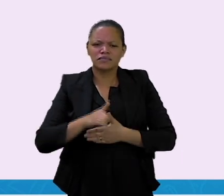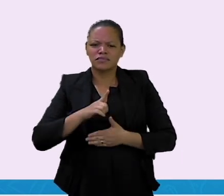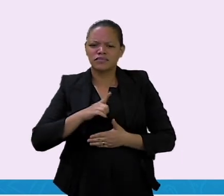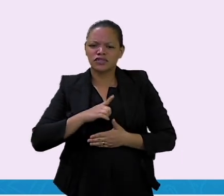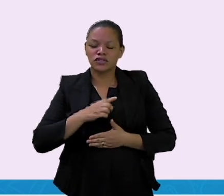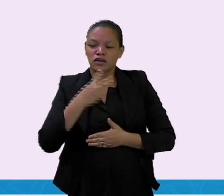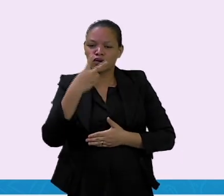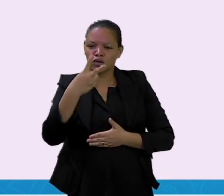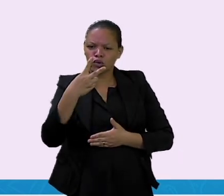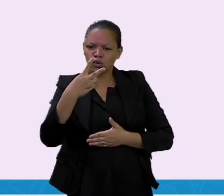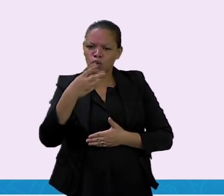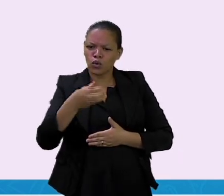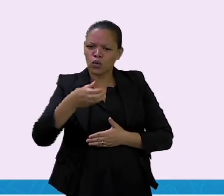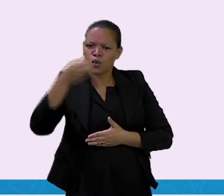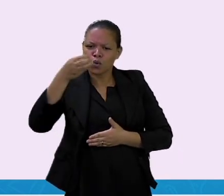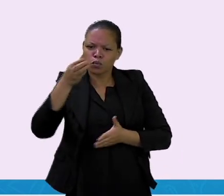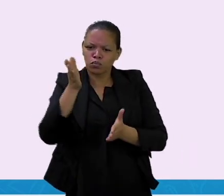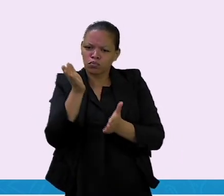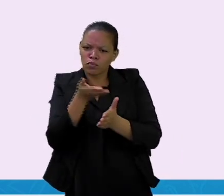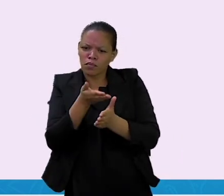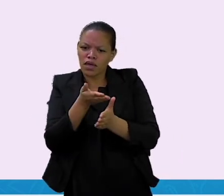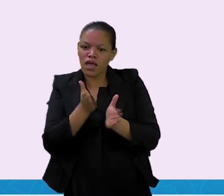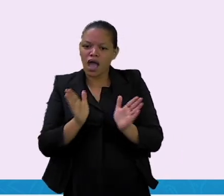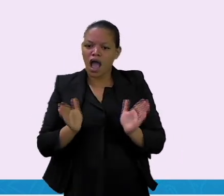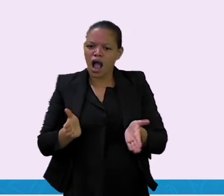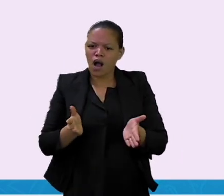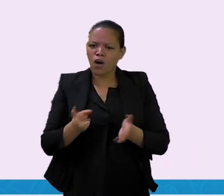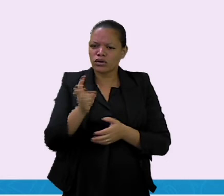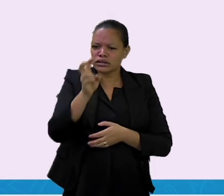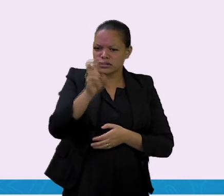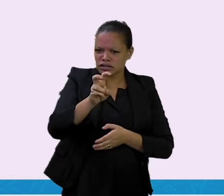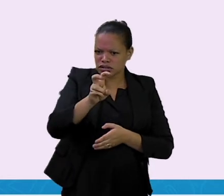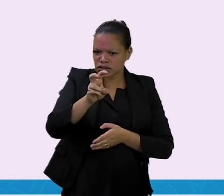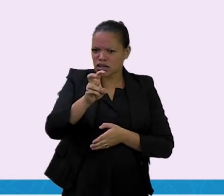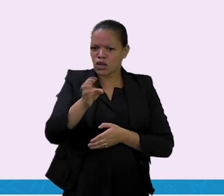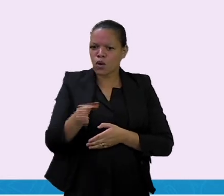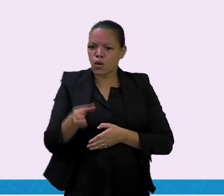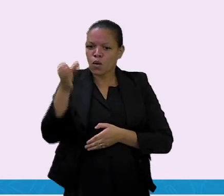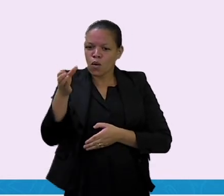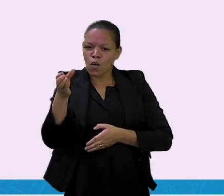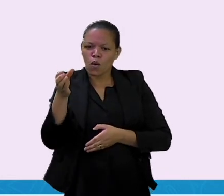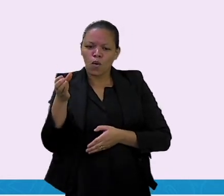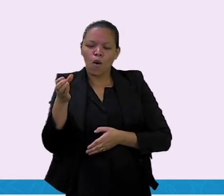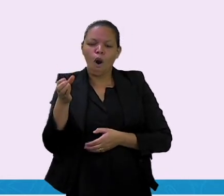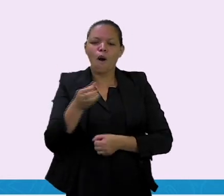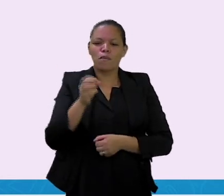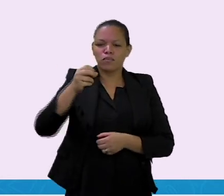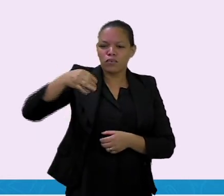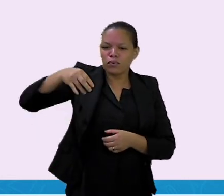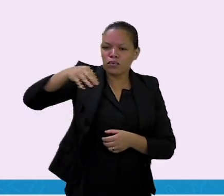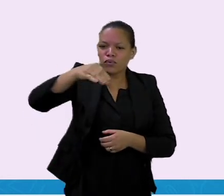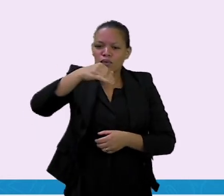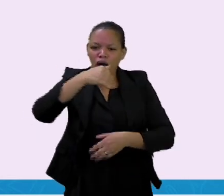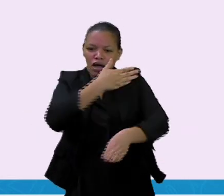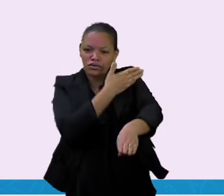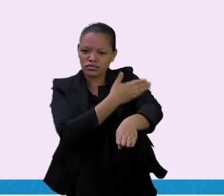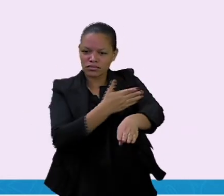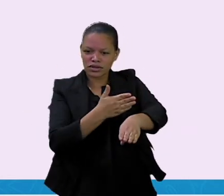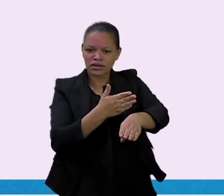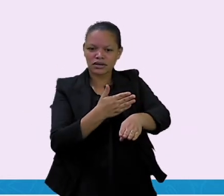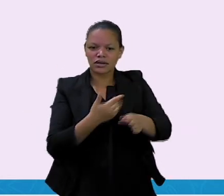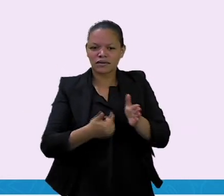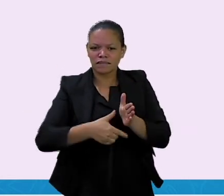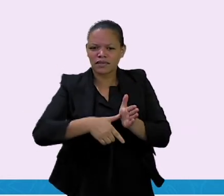meio, passou para 5 copos de farinha de trigo. Nós tínhamos 1 copo e meio